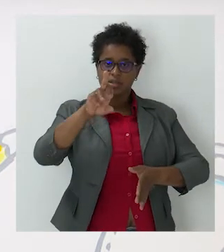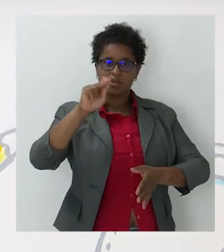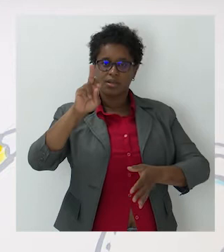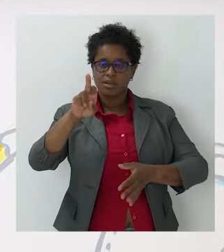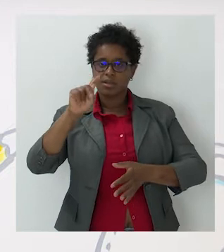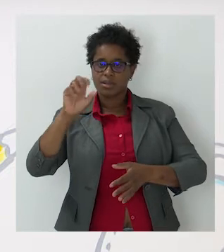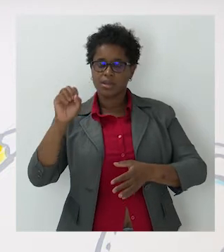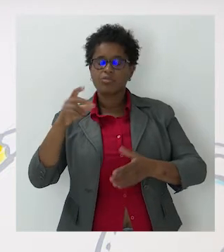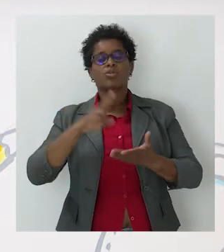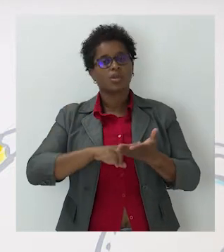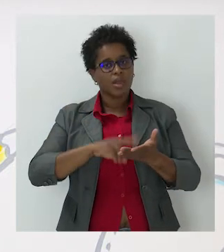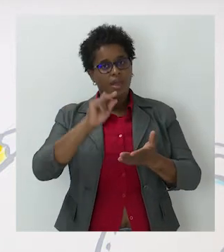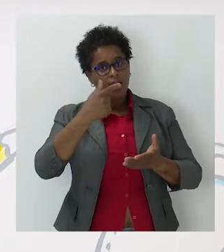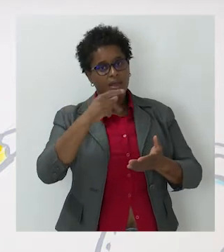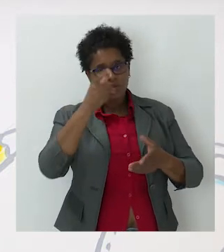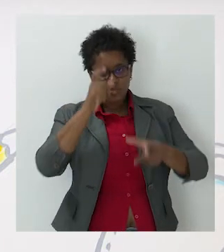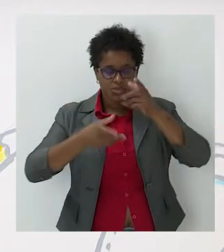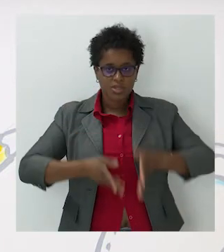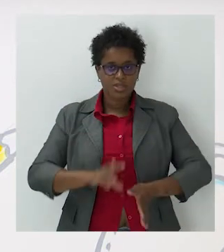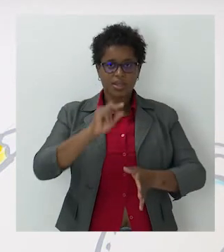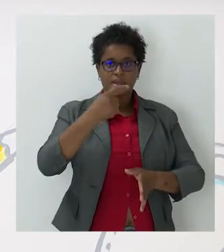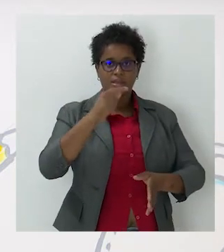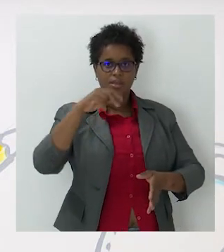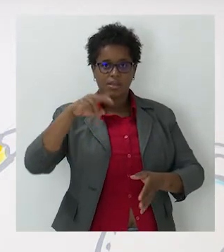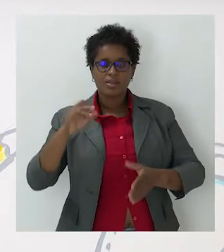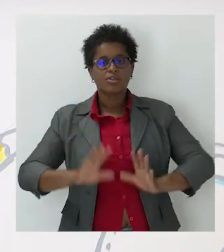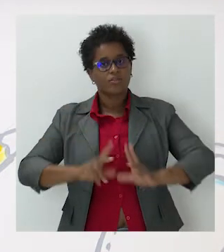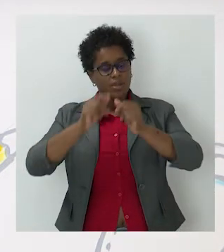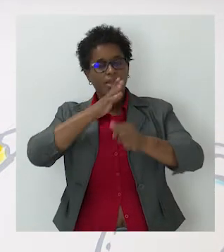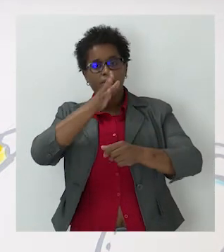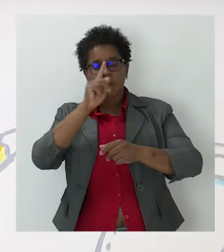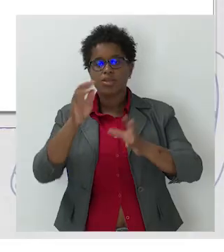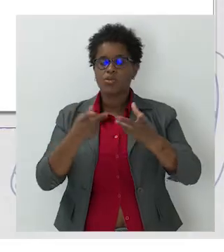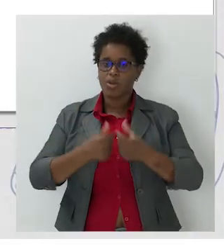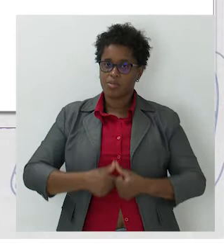os atenienses, desenvolveram essas práticas econômicas.